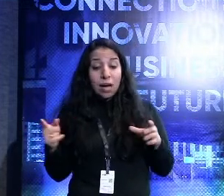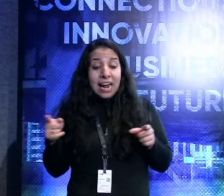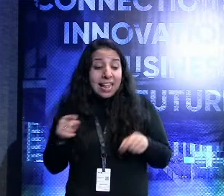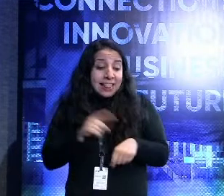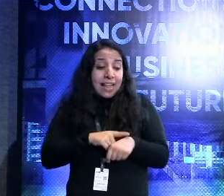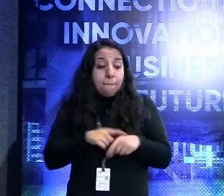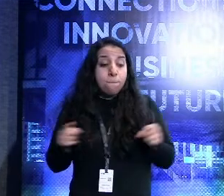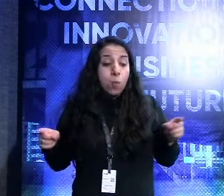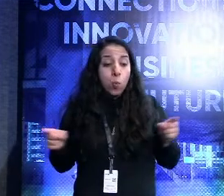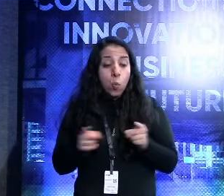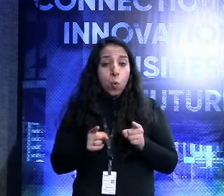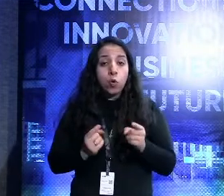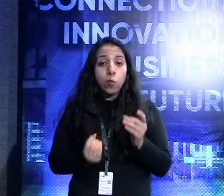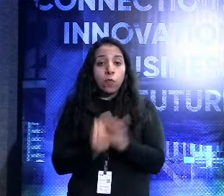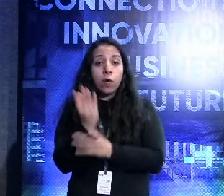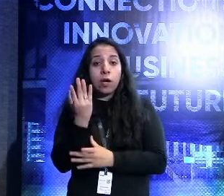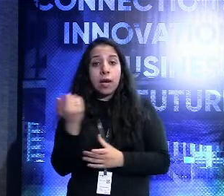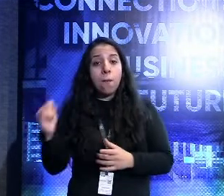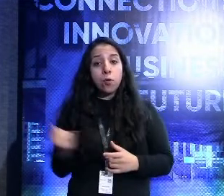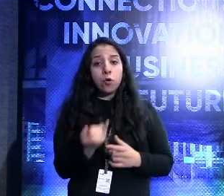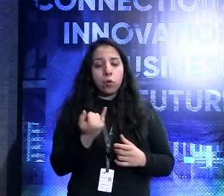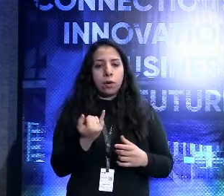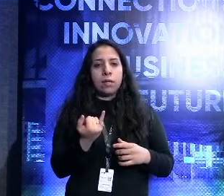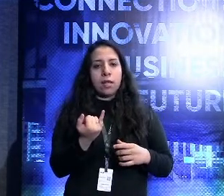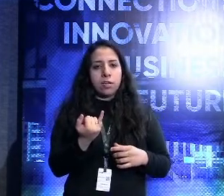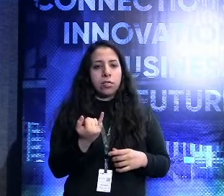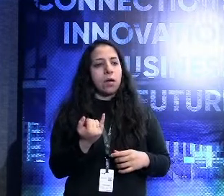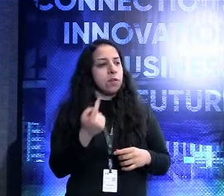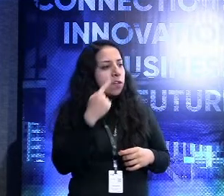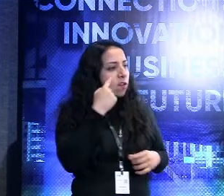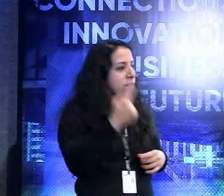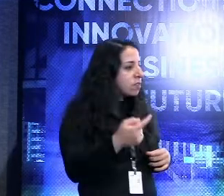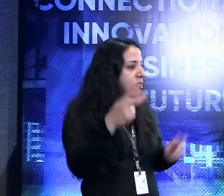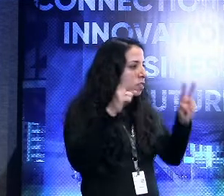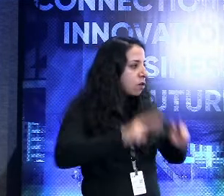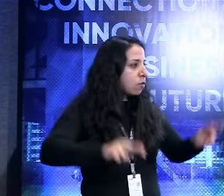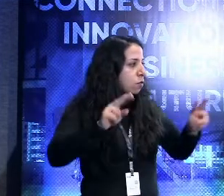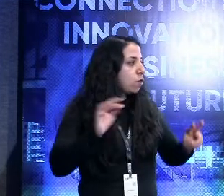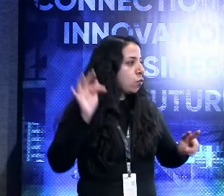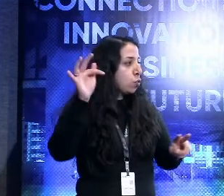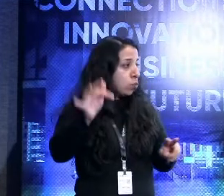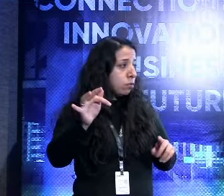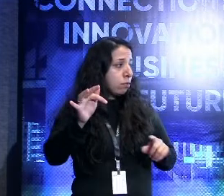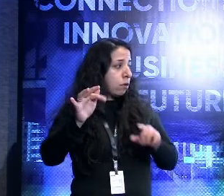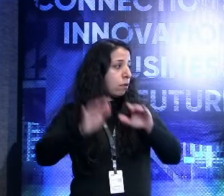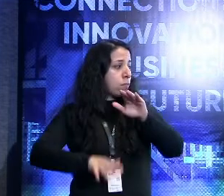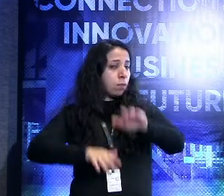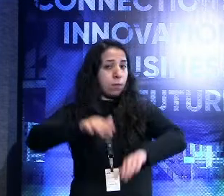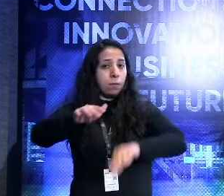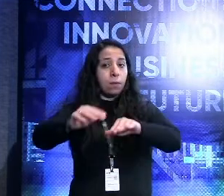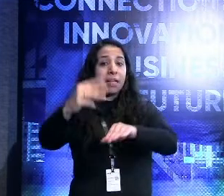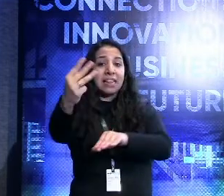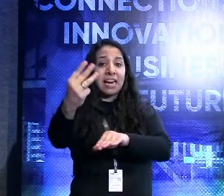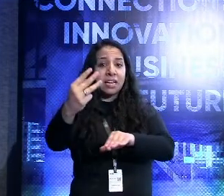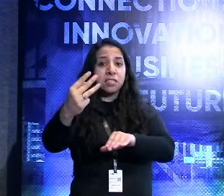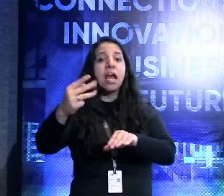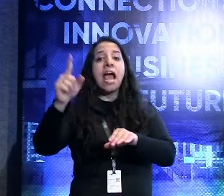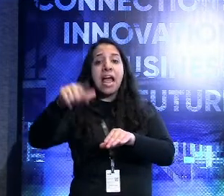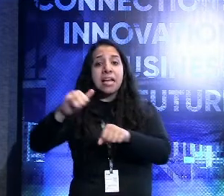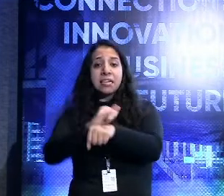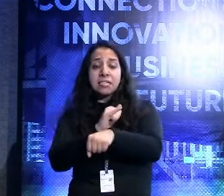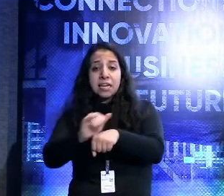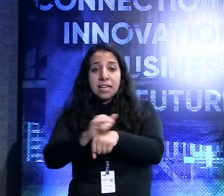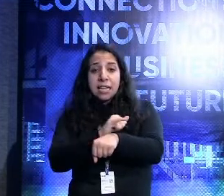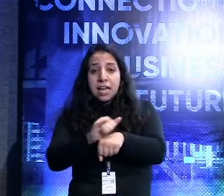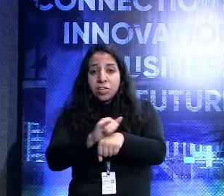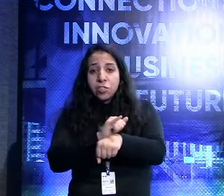longo prazo, né? Porque se a gente viu uma visão de futuro ali no passo 3, são oportunidades que a gente quer no futuro, é estratégico. Mas,